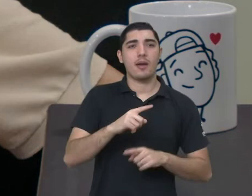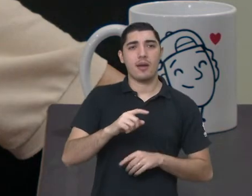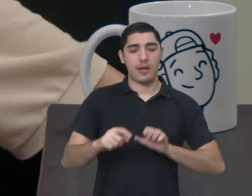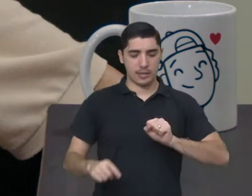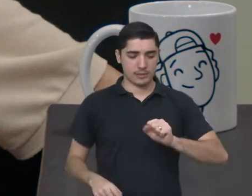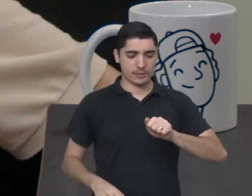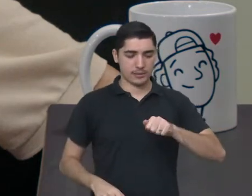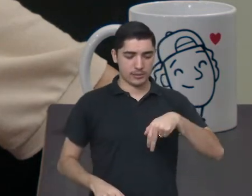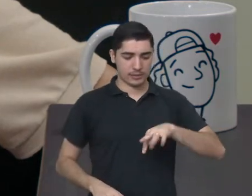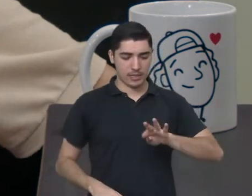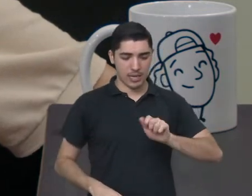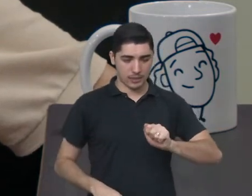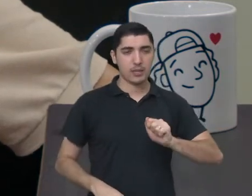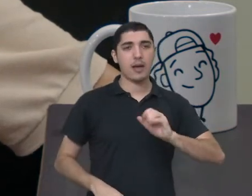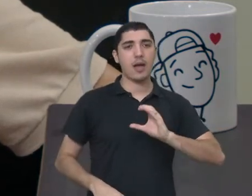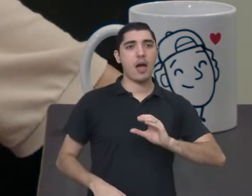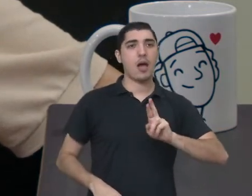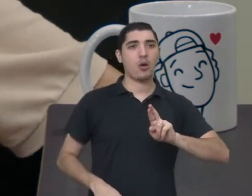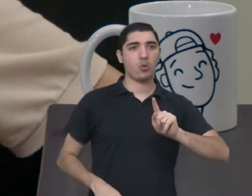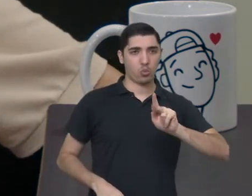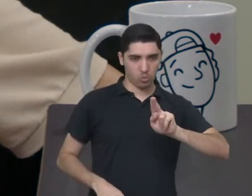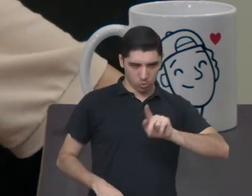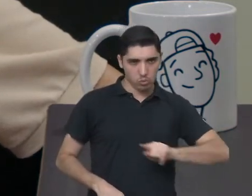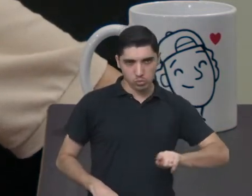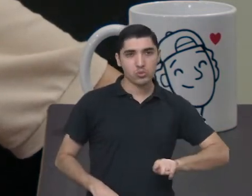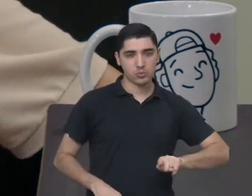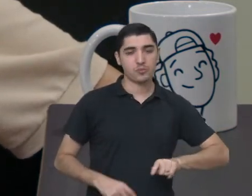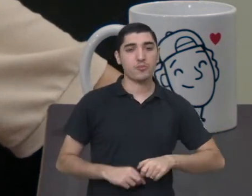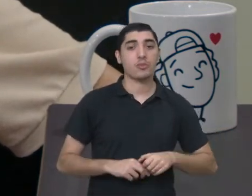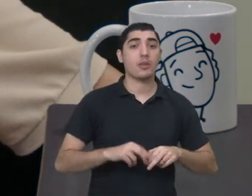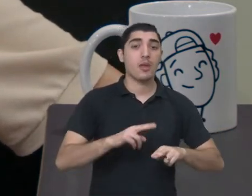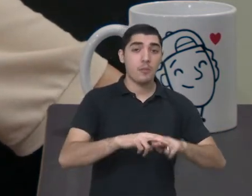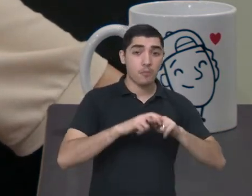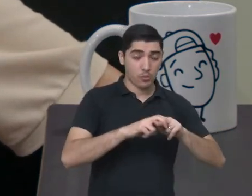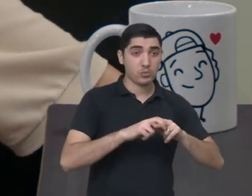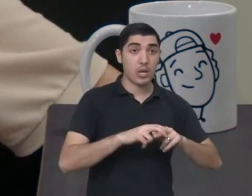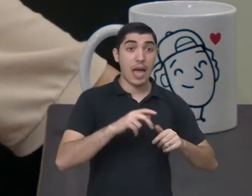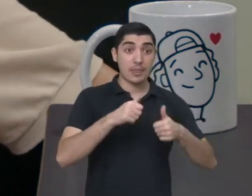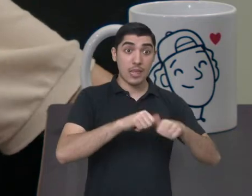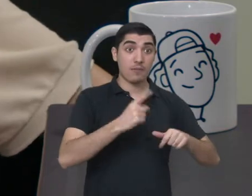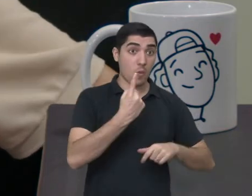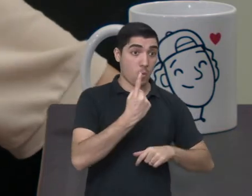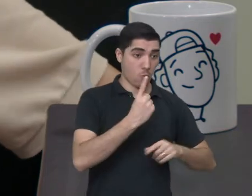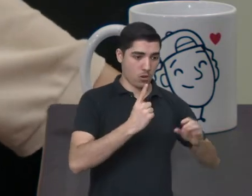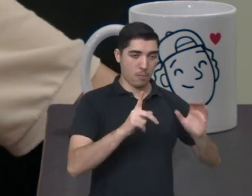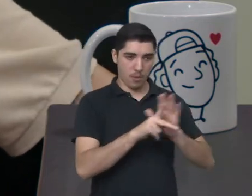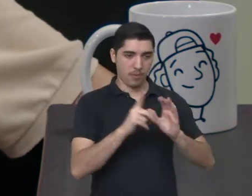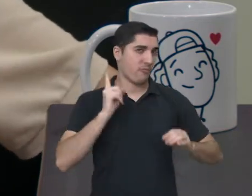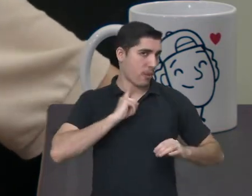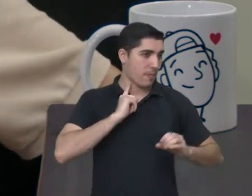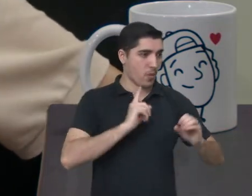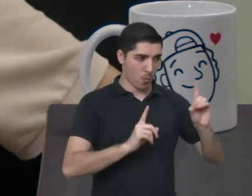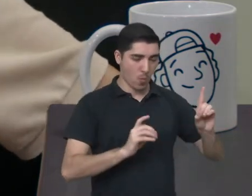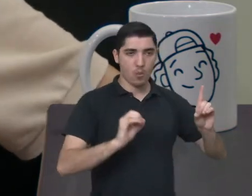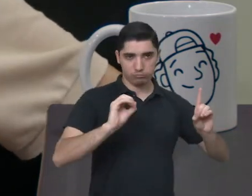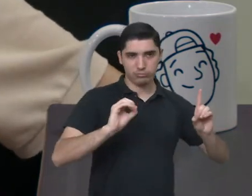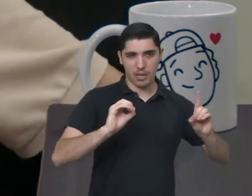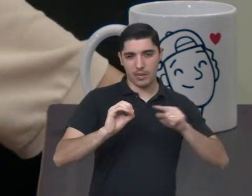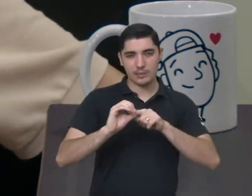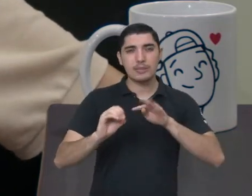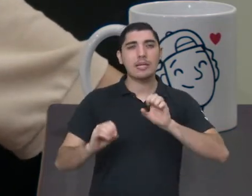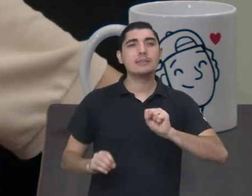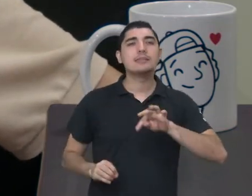fui massagista. Já foi locutor de rodoviária. Já chamei o Papa de seu Papa. Do seu Papa. Seu Papa, você levou uma